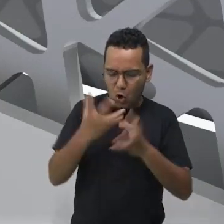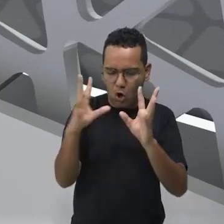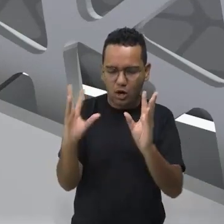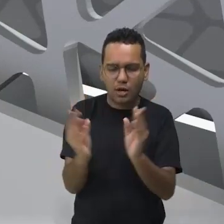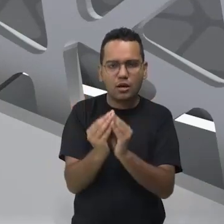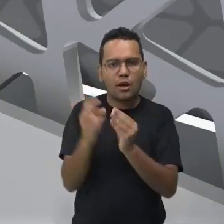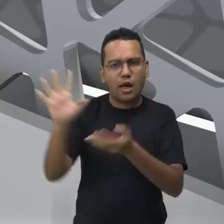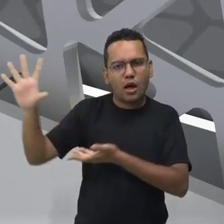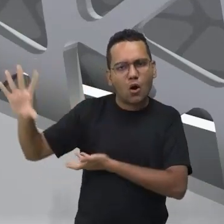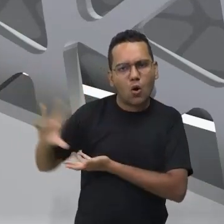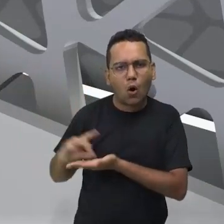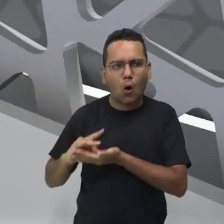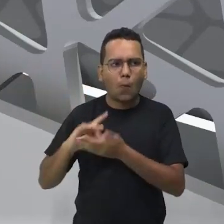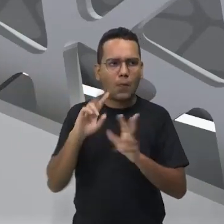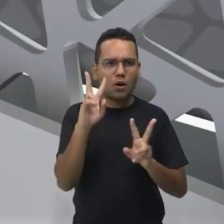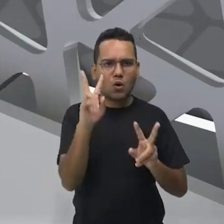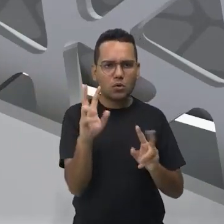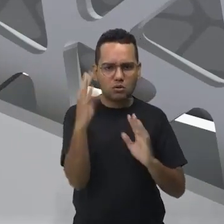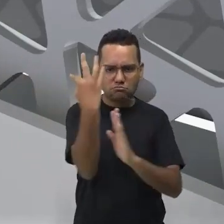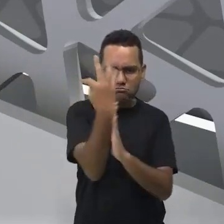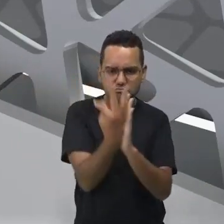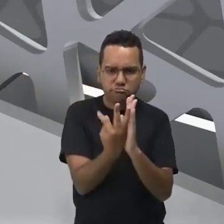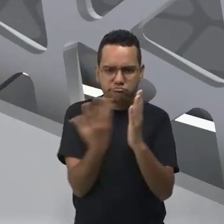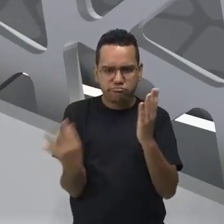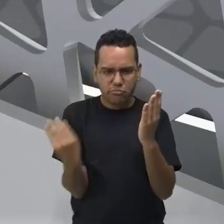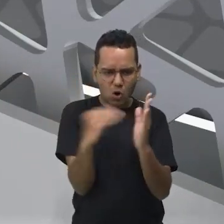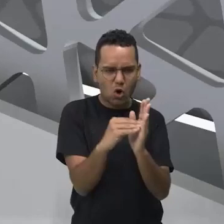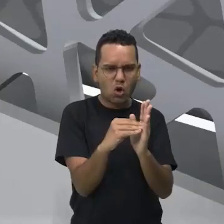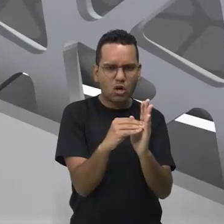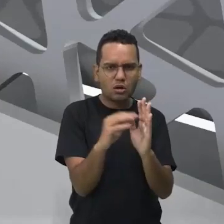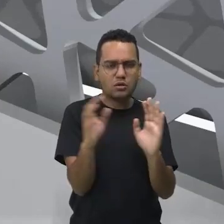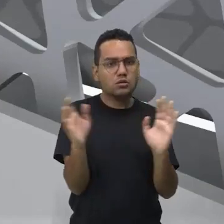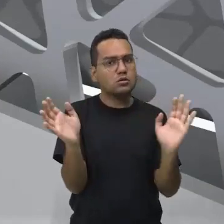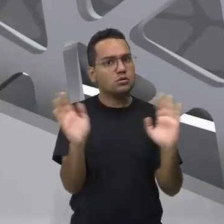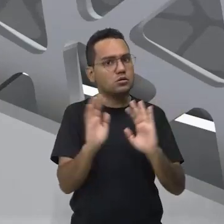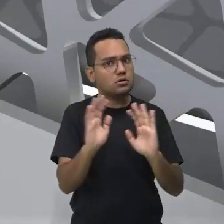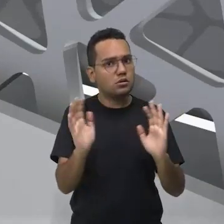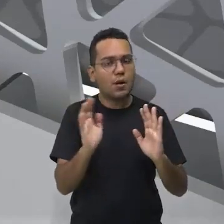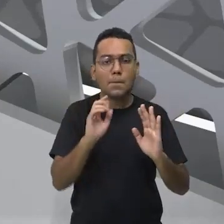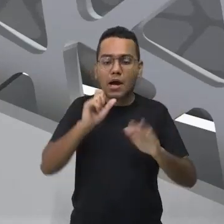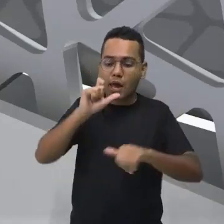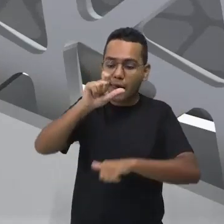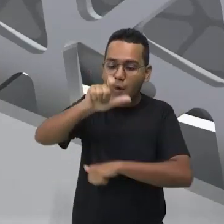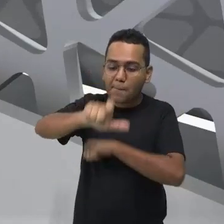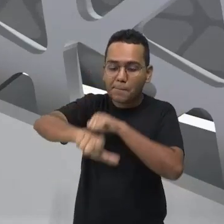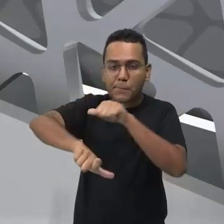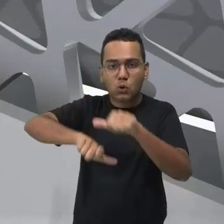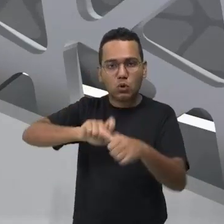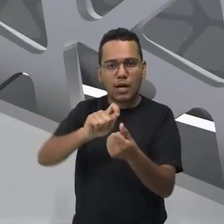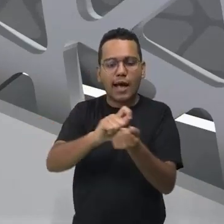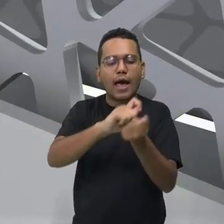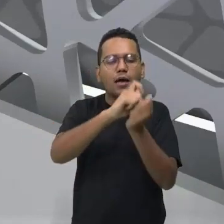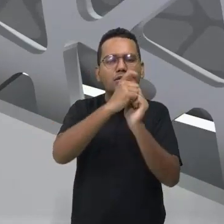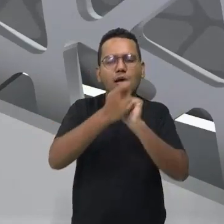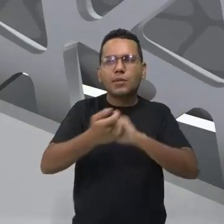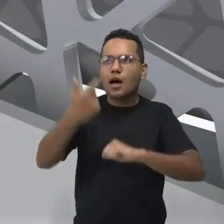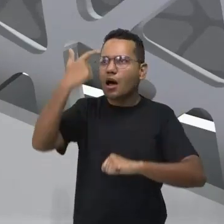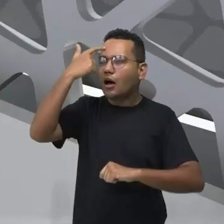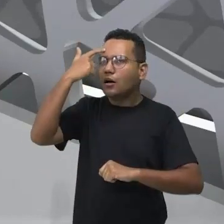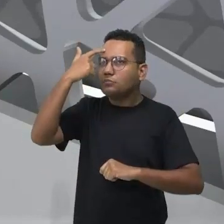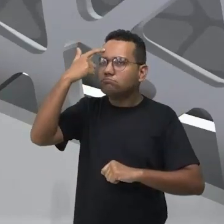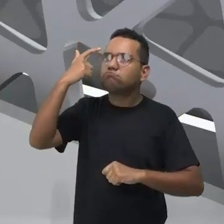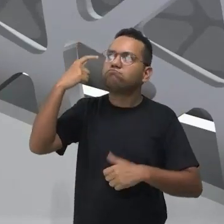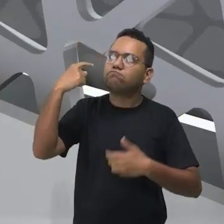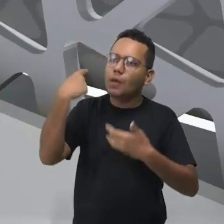apenas você copiar as partes de um texto, como está escrito no texto original, mas sim reformular, escrever com as